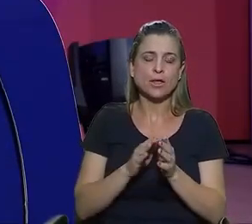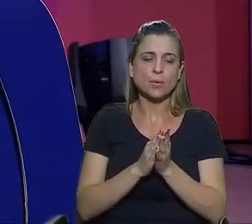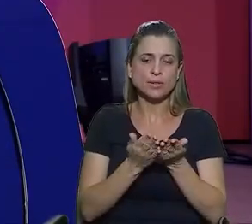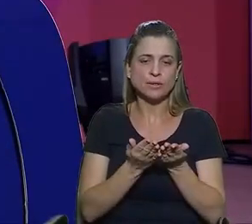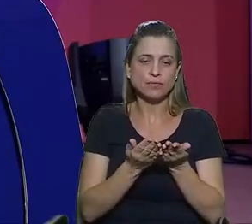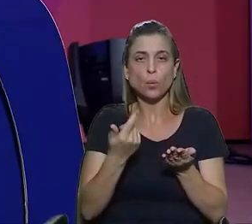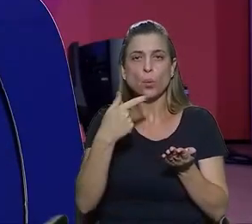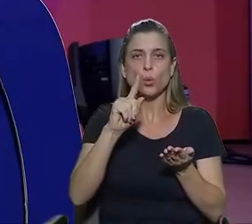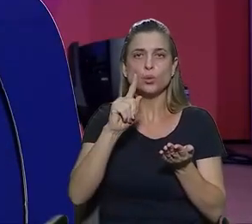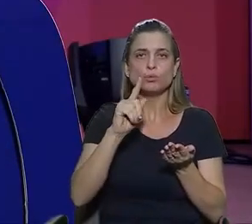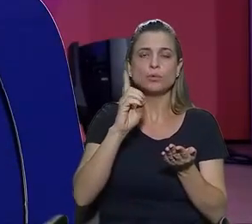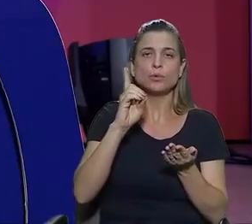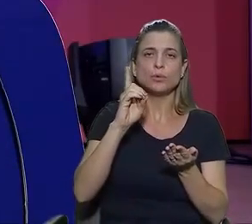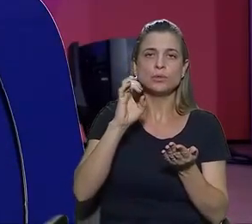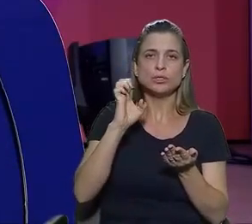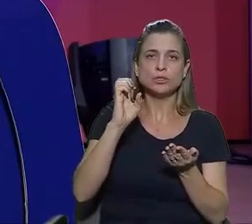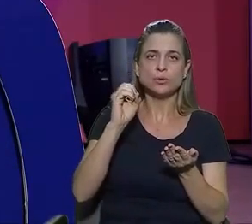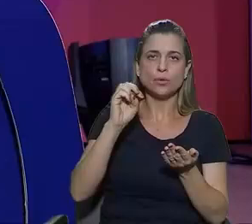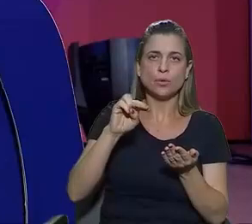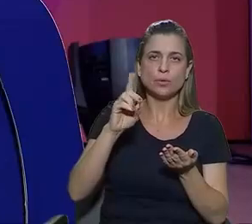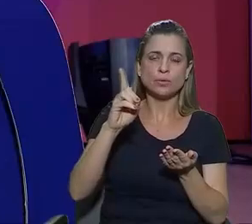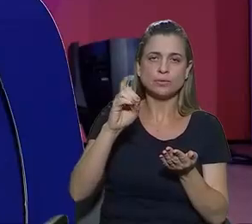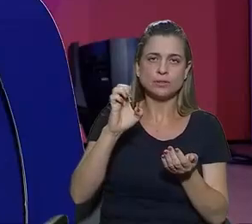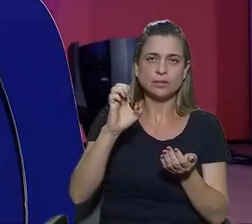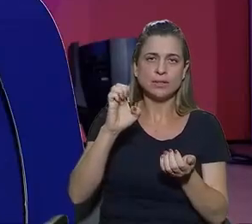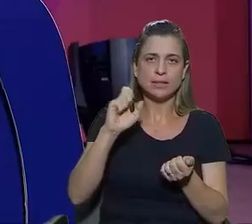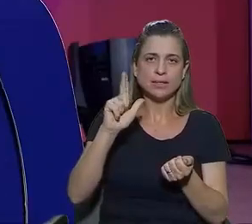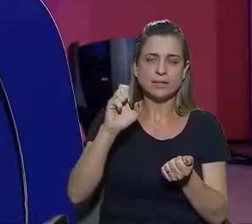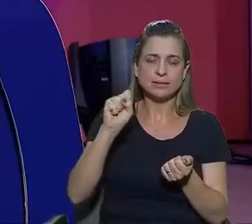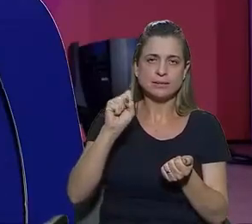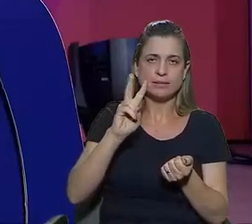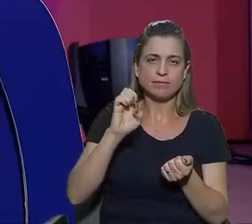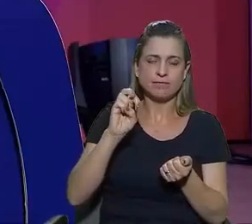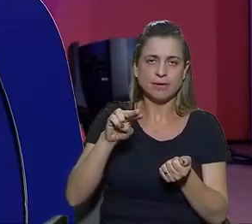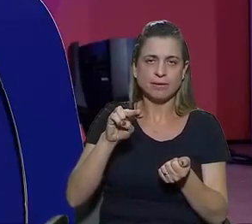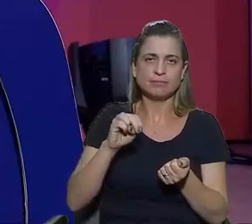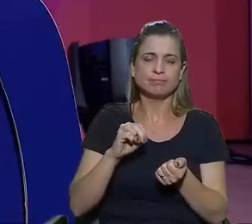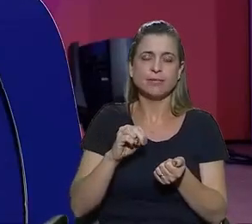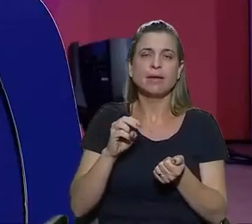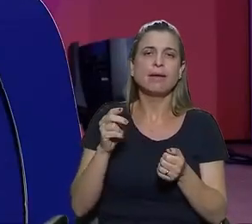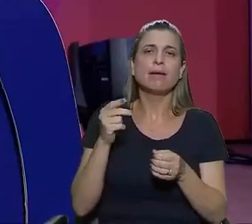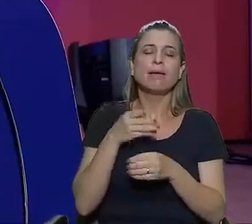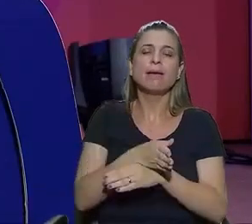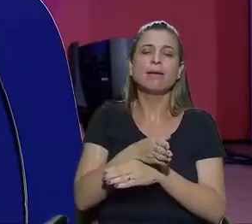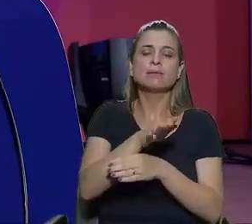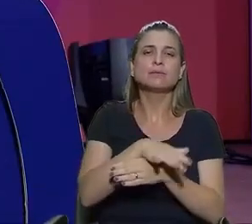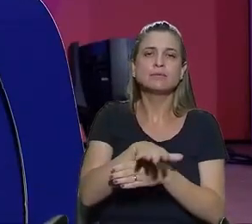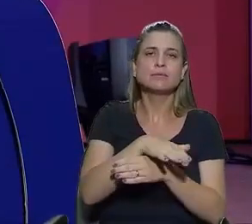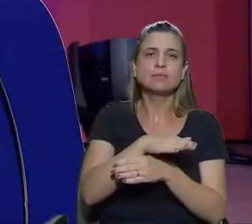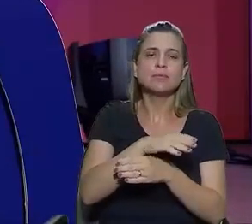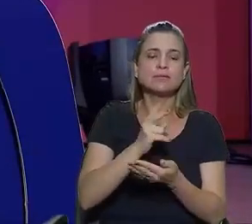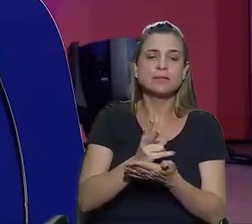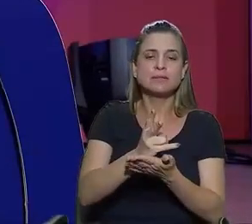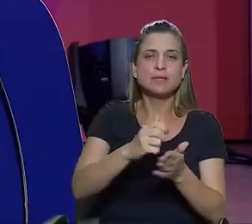onde eu tenho o Joaquim, que entra também num espaço que, de certo modo, foi